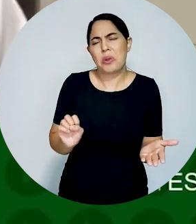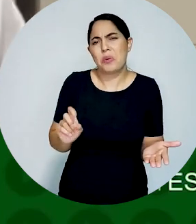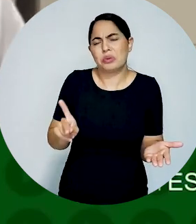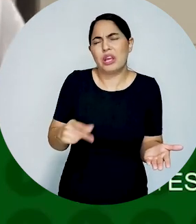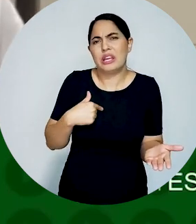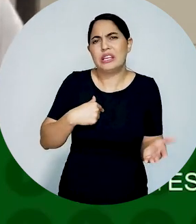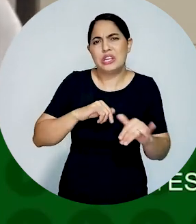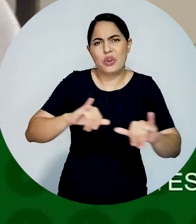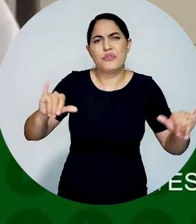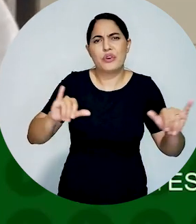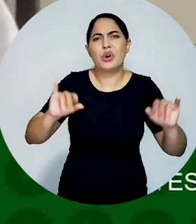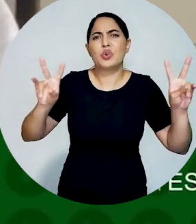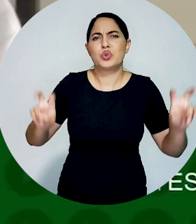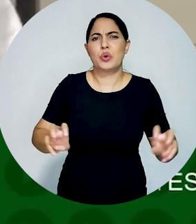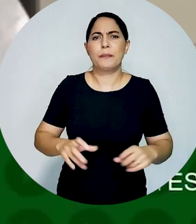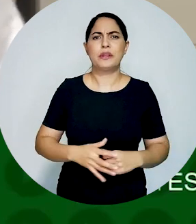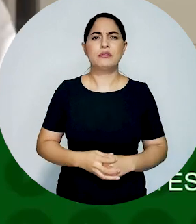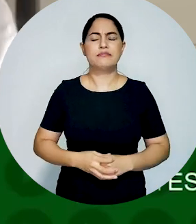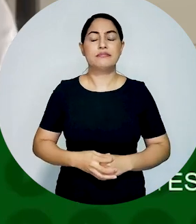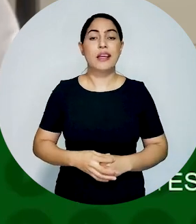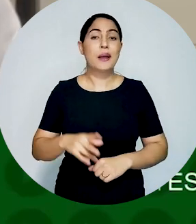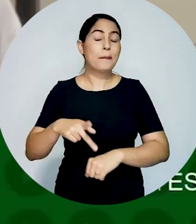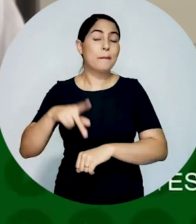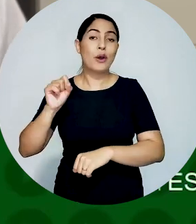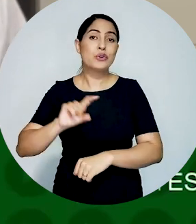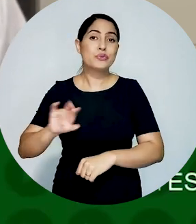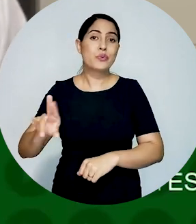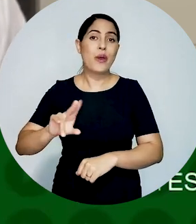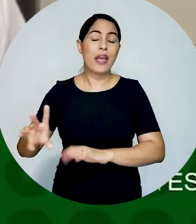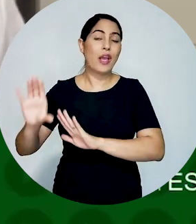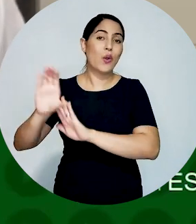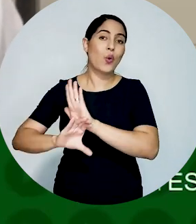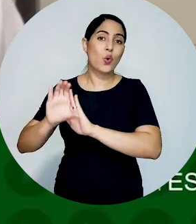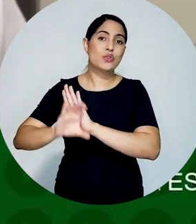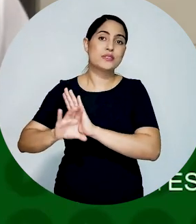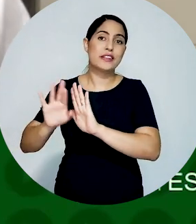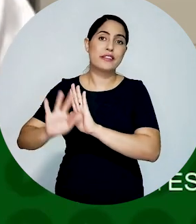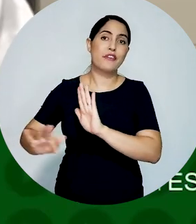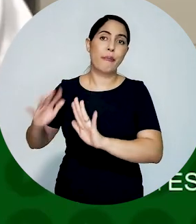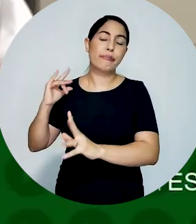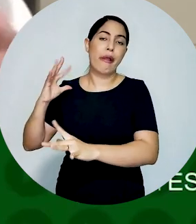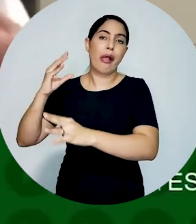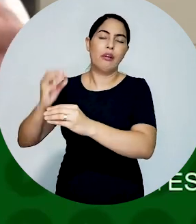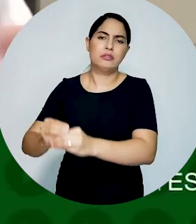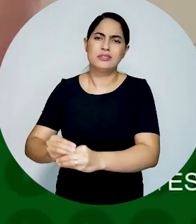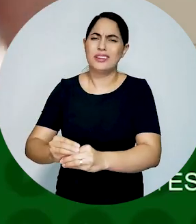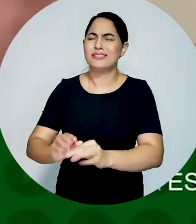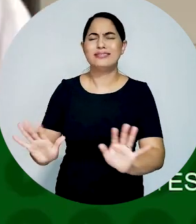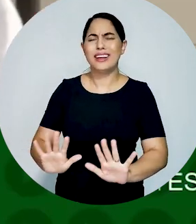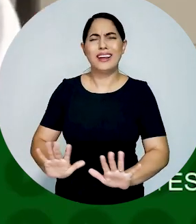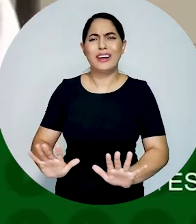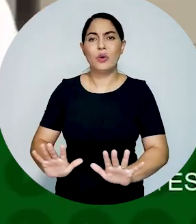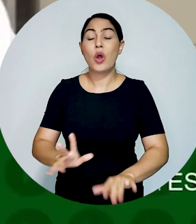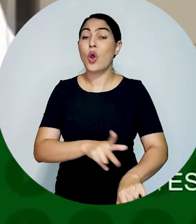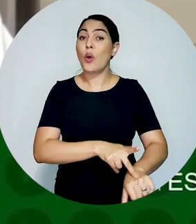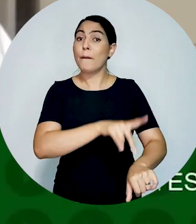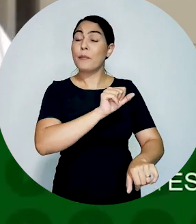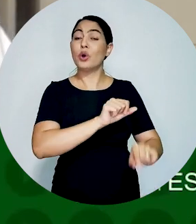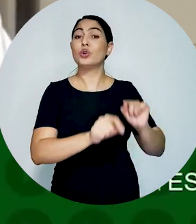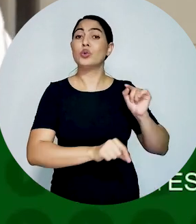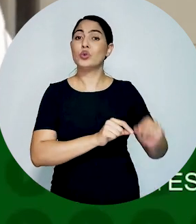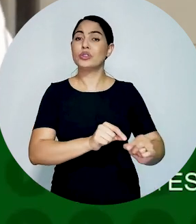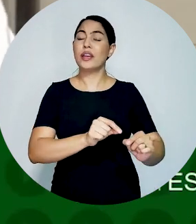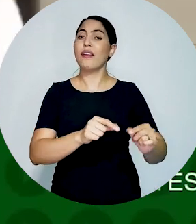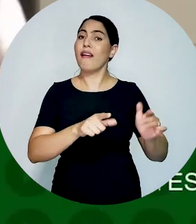fundamental quando você pensa numa pós-graduação. Eu sempre digo isso, Marília. Pós-graduação não é para você simplesmente revisar conceitos que você